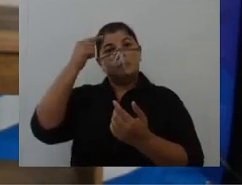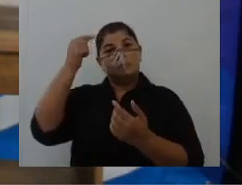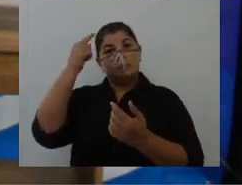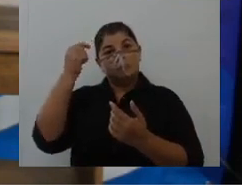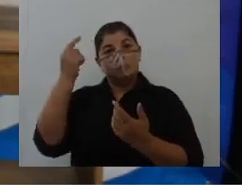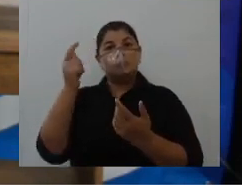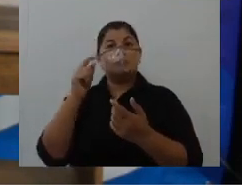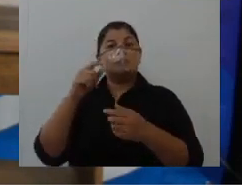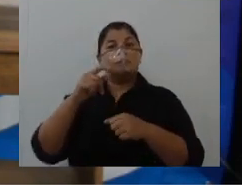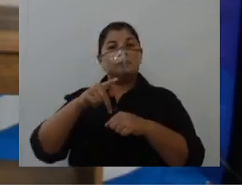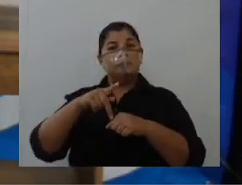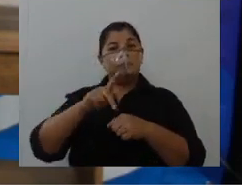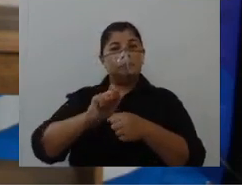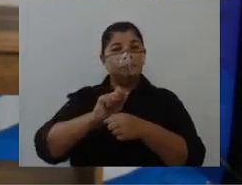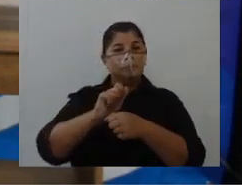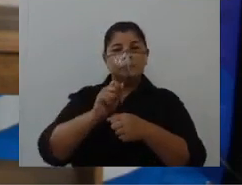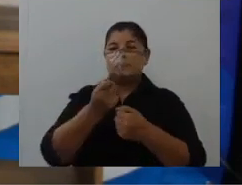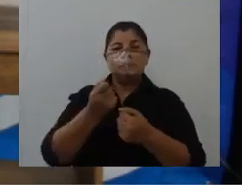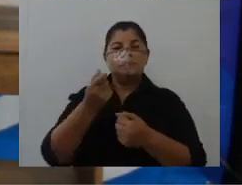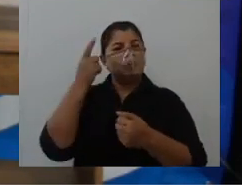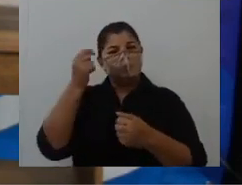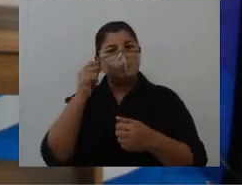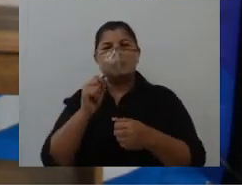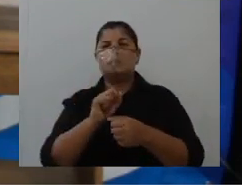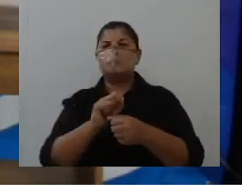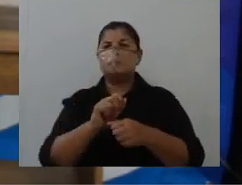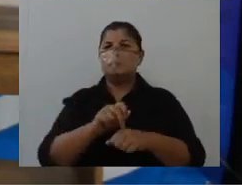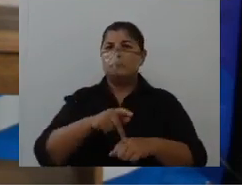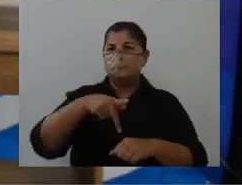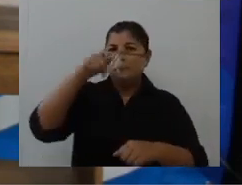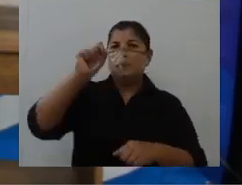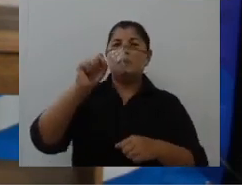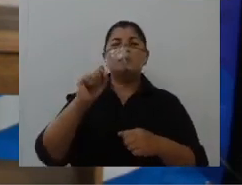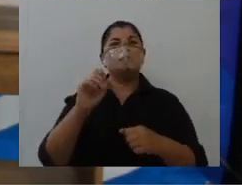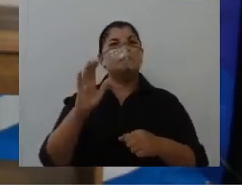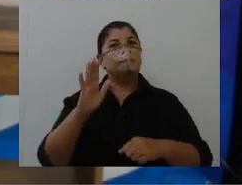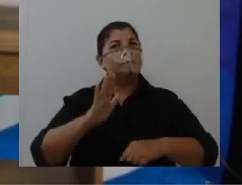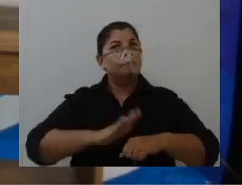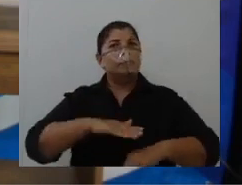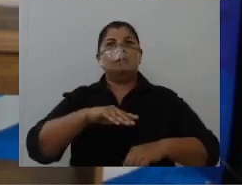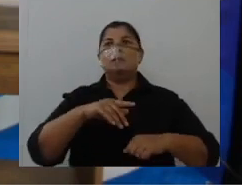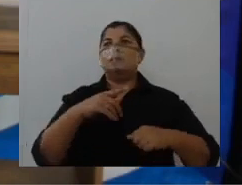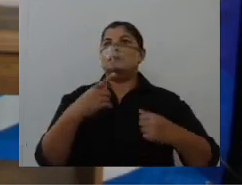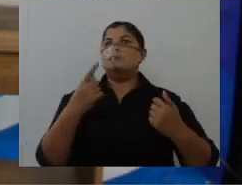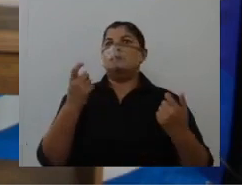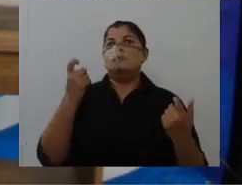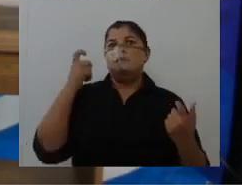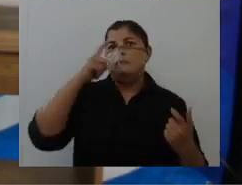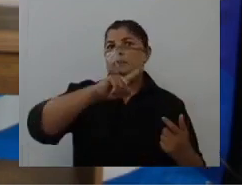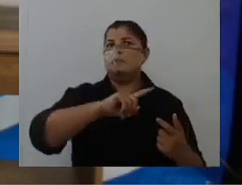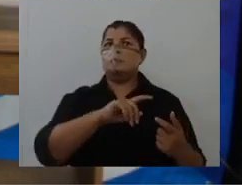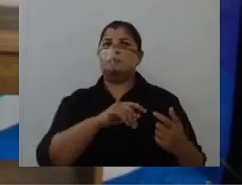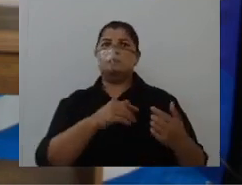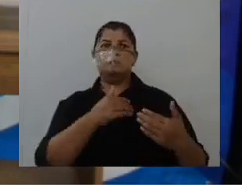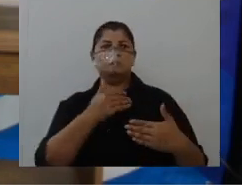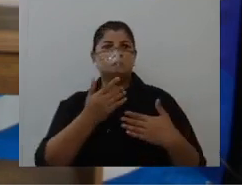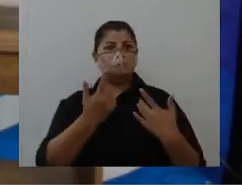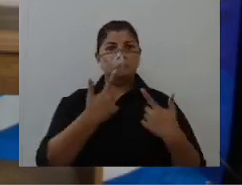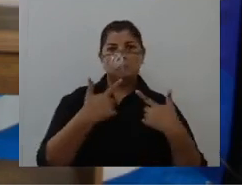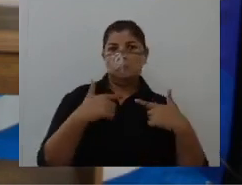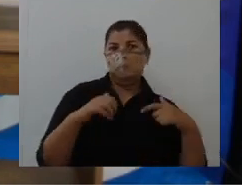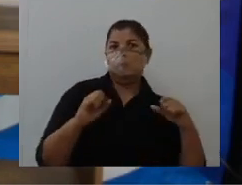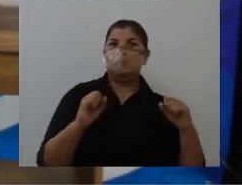alunos da graduação e da pós-graduação, eu usaria de uma linguagem muito mais técnica. Por quê? Porque o público da universidade,